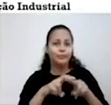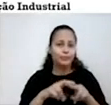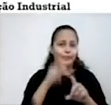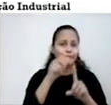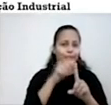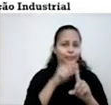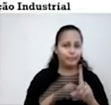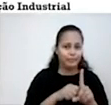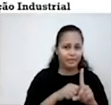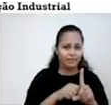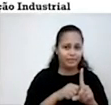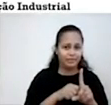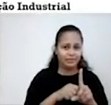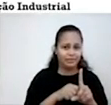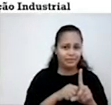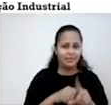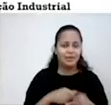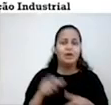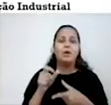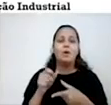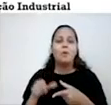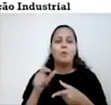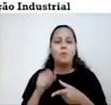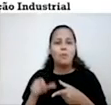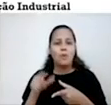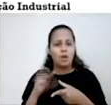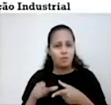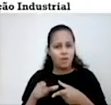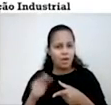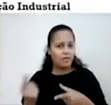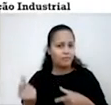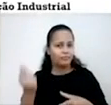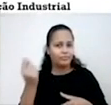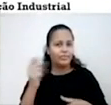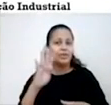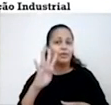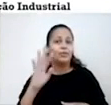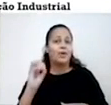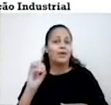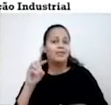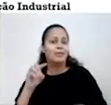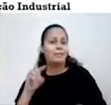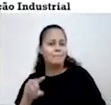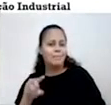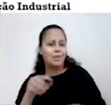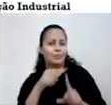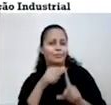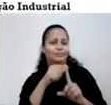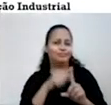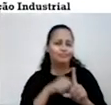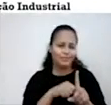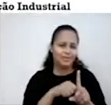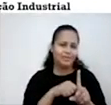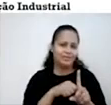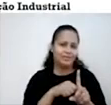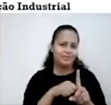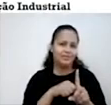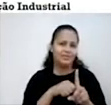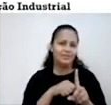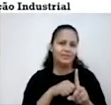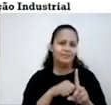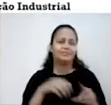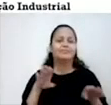ganhava pouco, o aluguel em um cortiço de São Paulo custava 40 mil réis por mês.